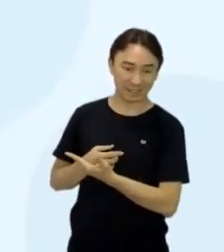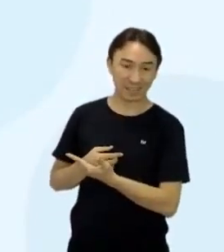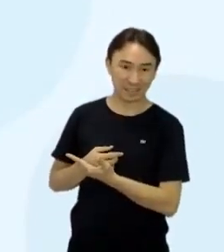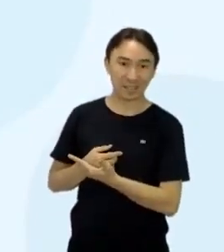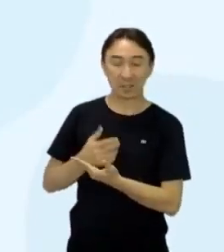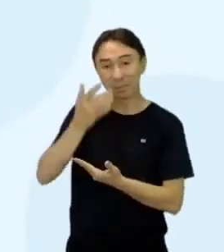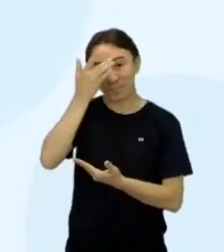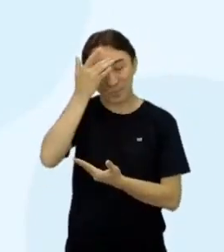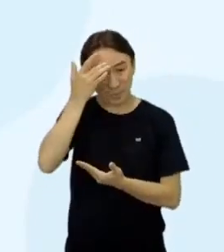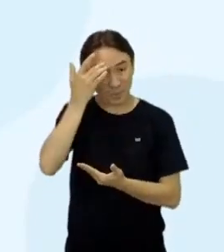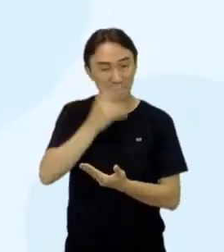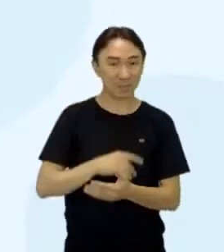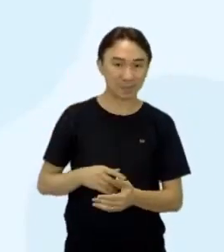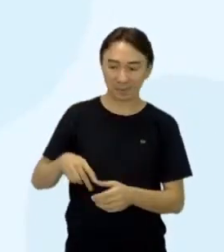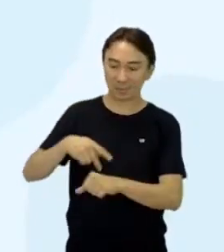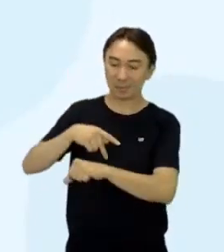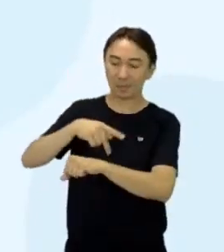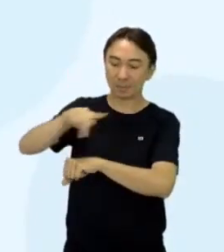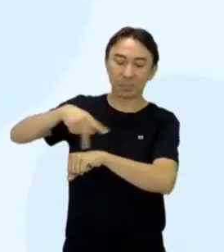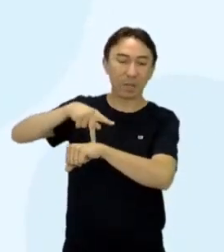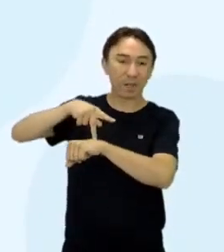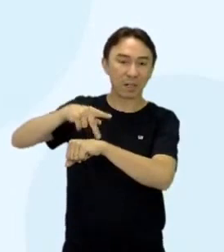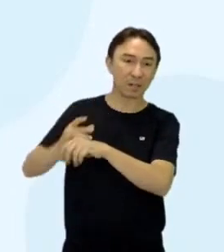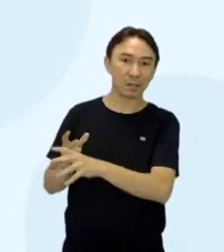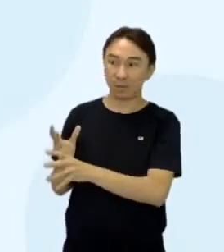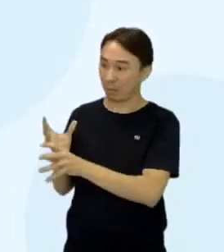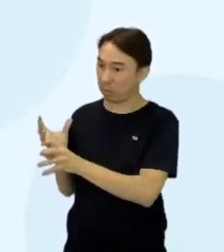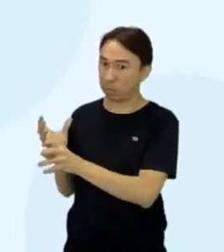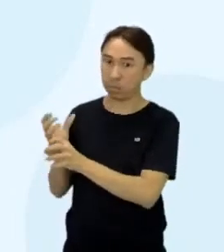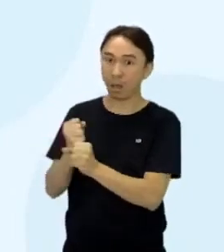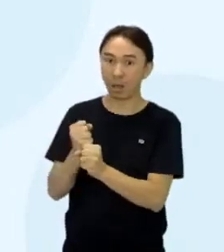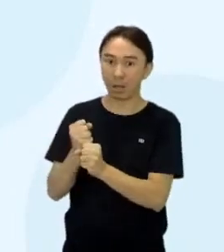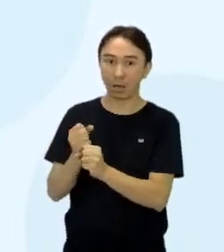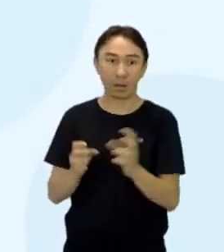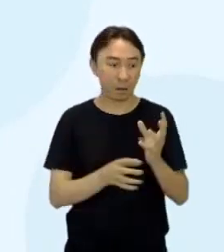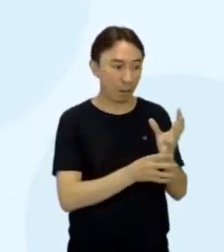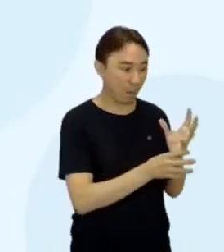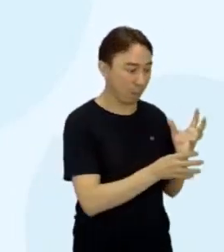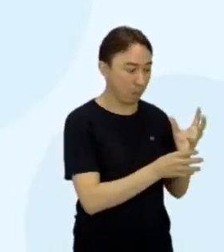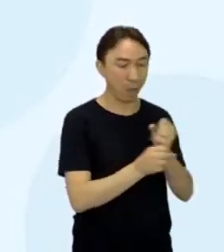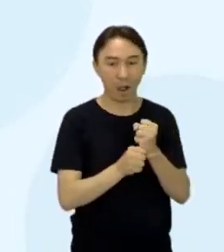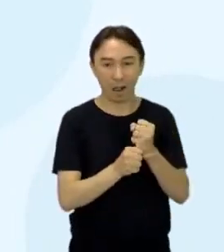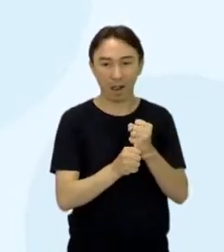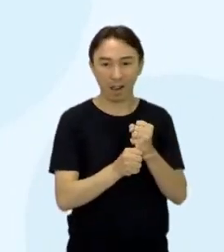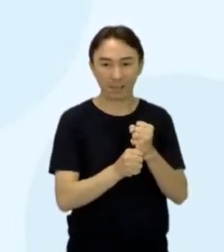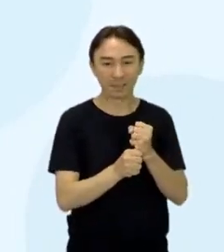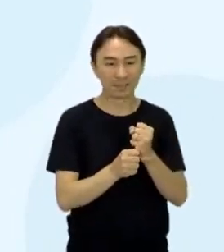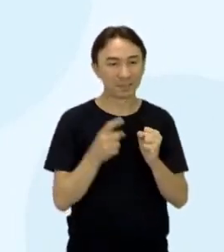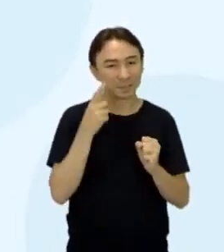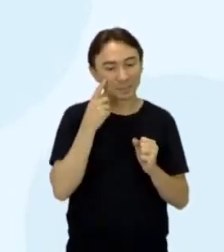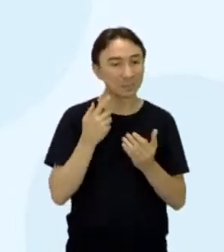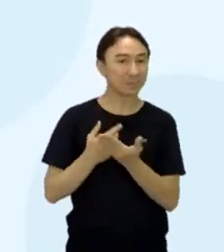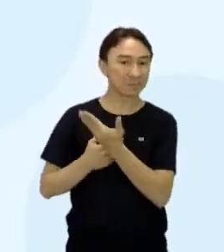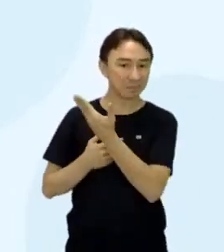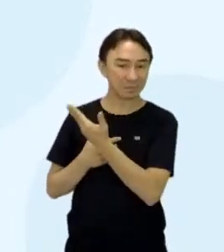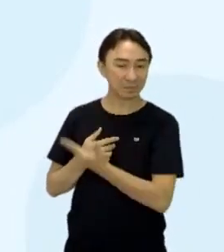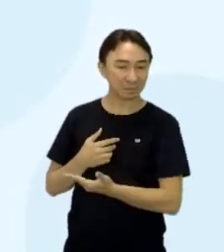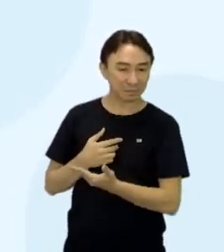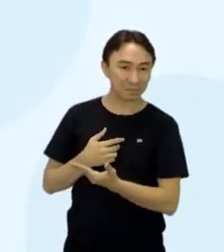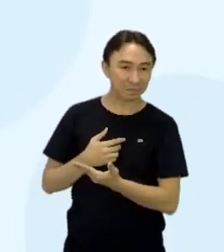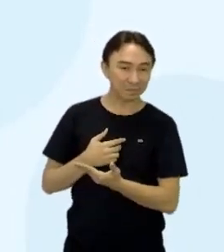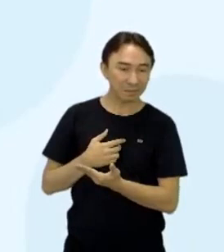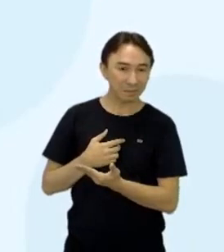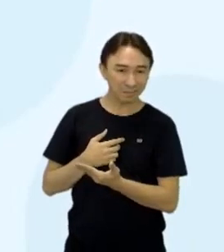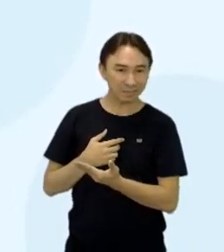população total do país, por exemplo, que é o caso aqui da densidade demográfica do mundo. Então você vai dividir a população total do